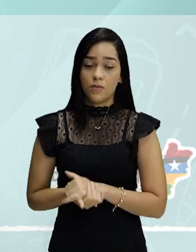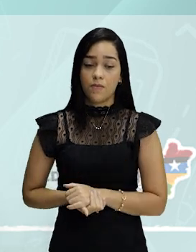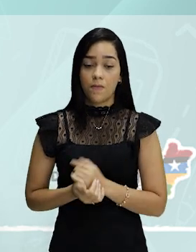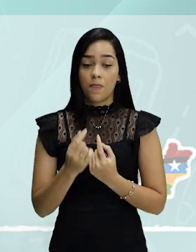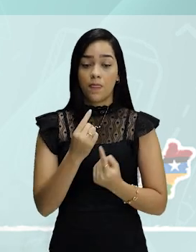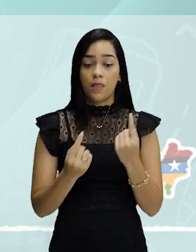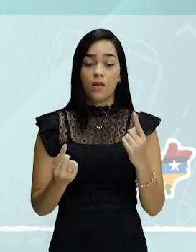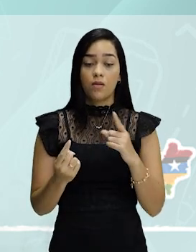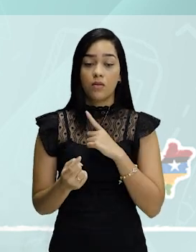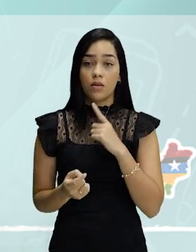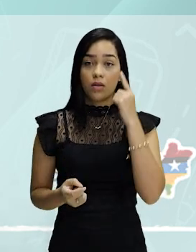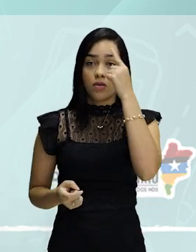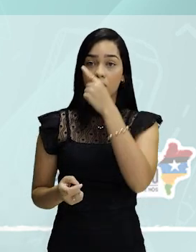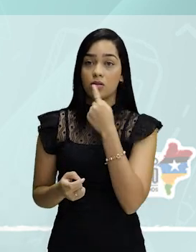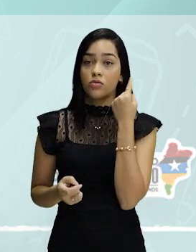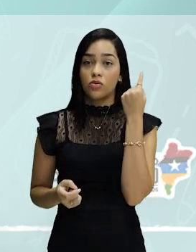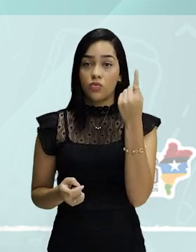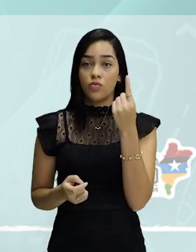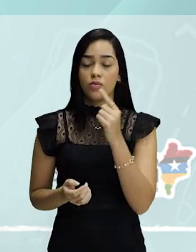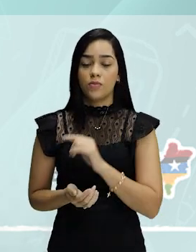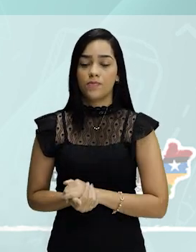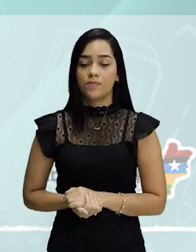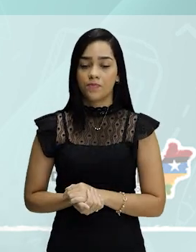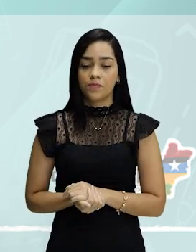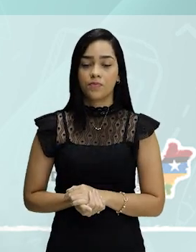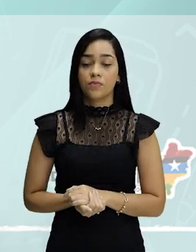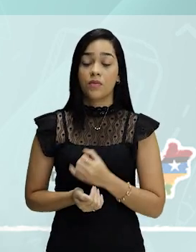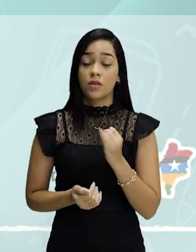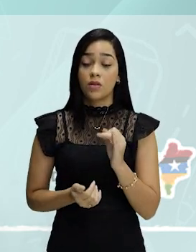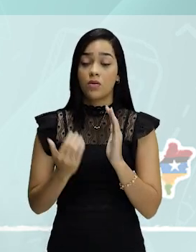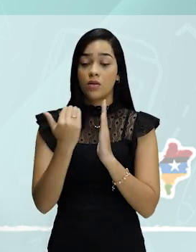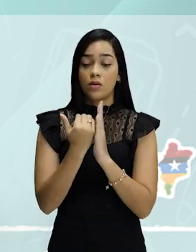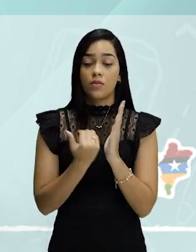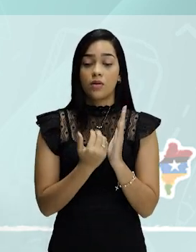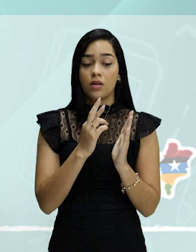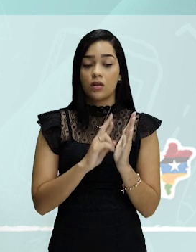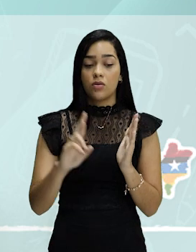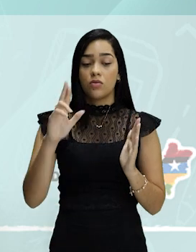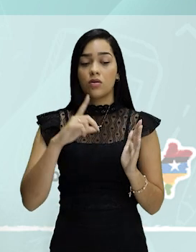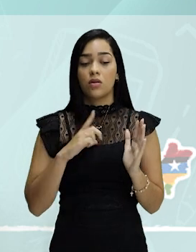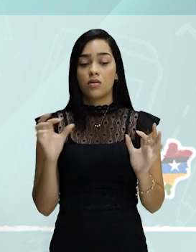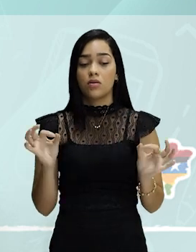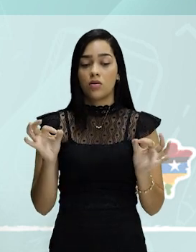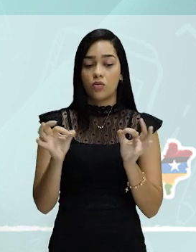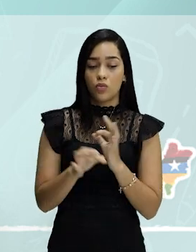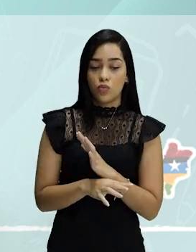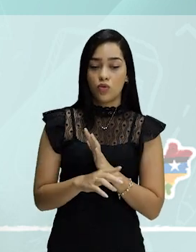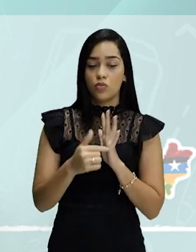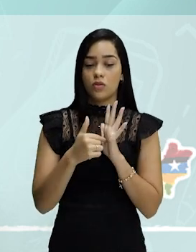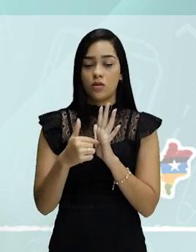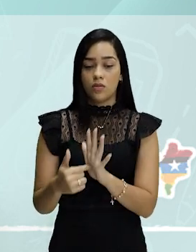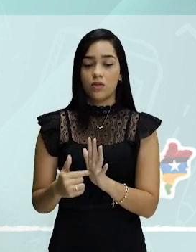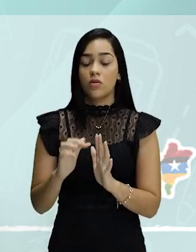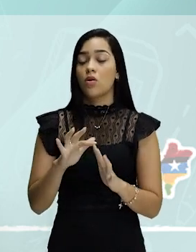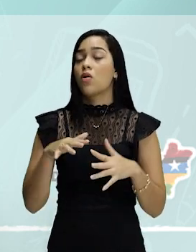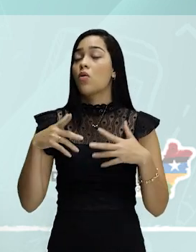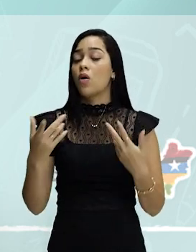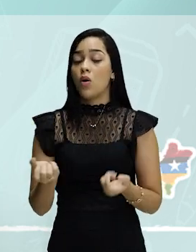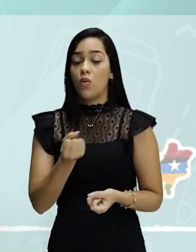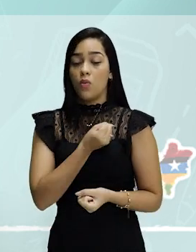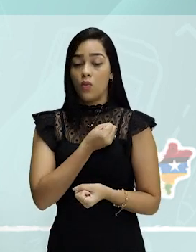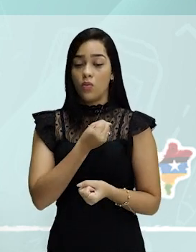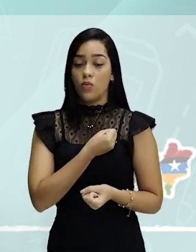Cada um desses programas tem duração de 1 hora. Se o programa religioso deve ser